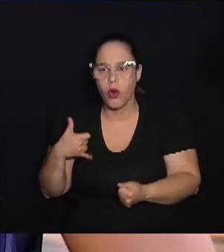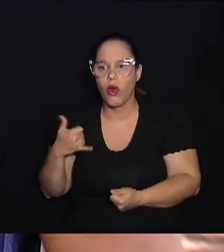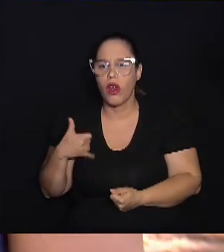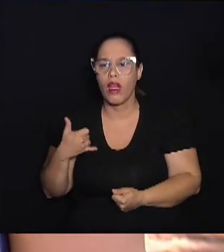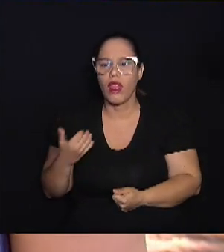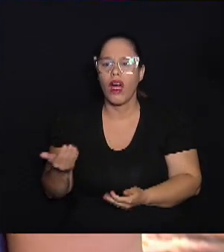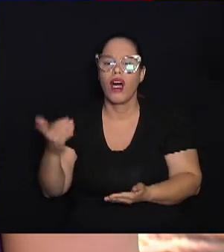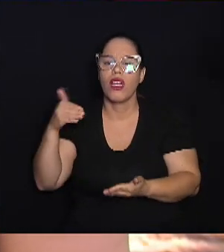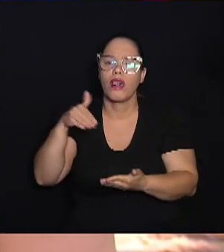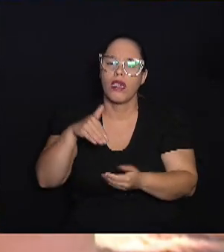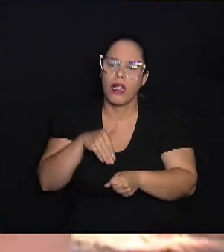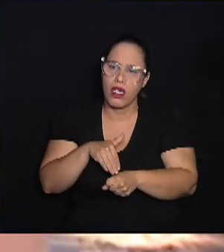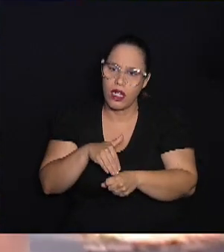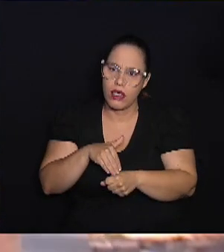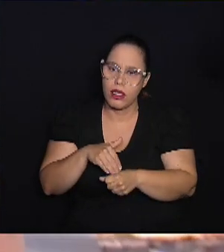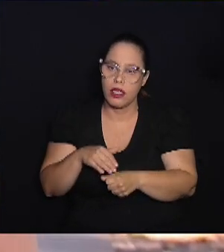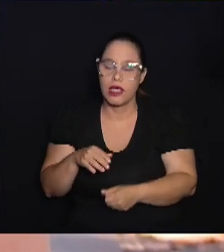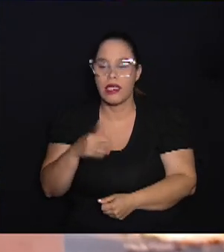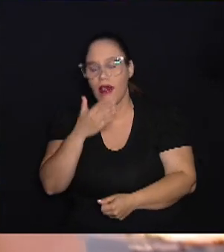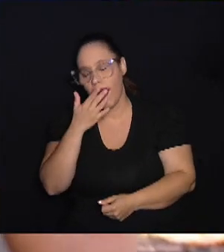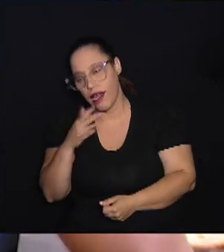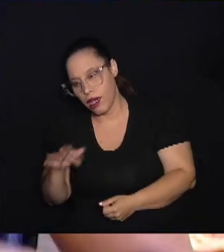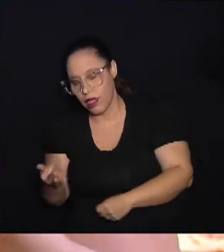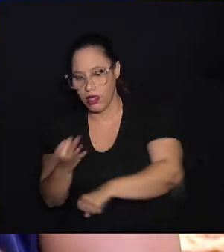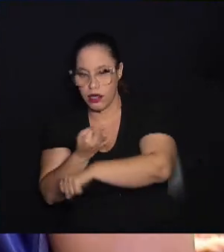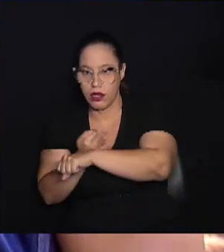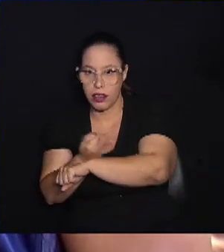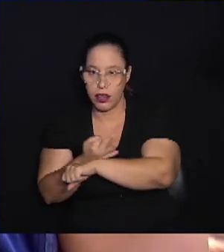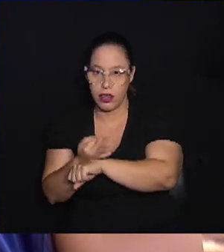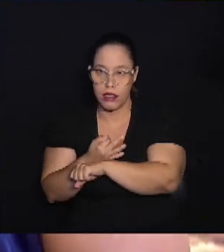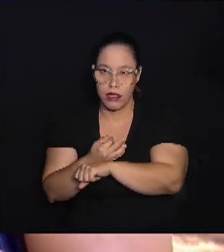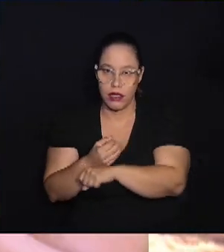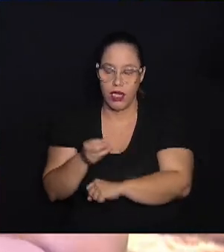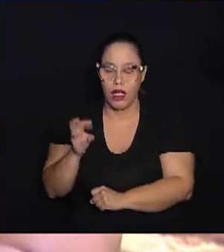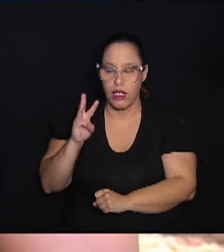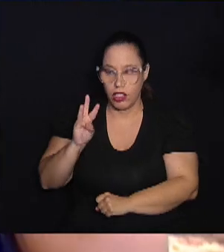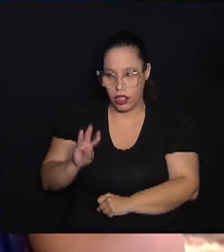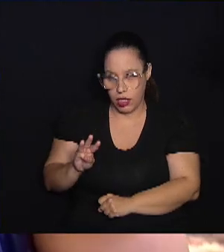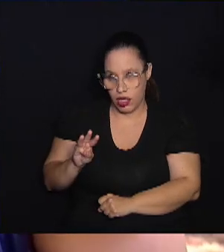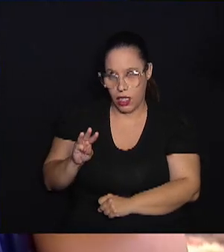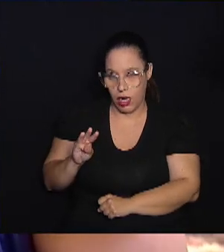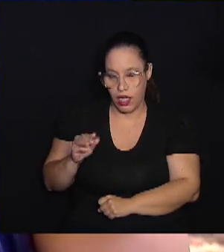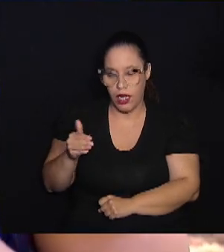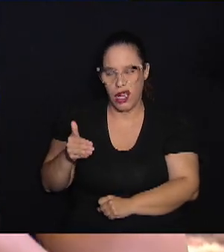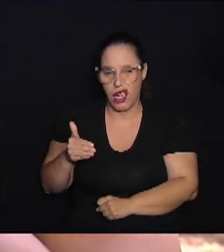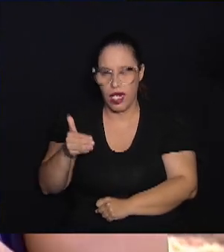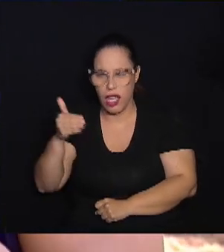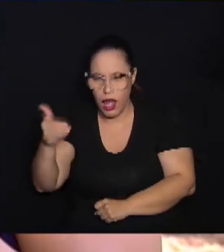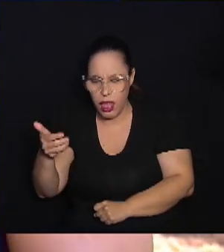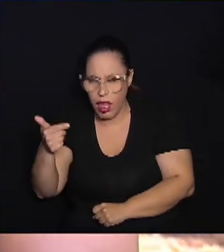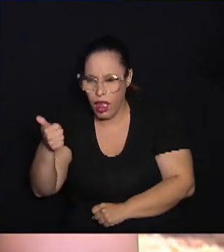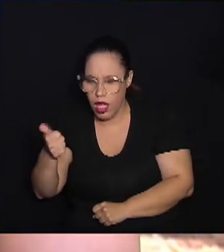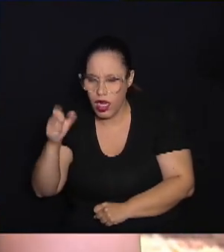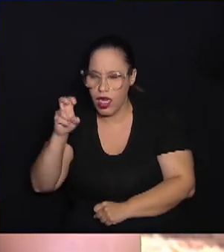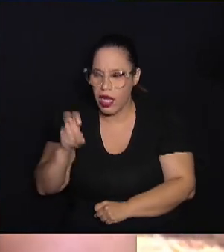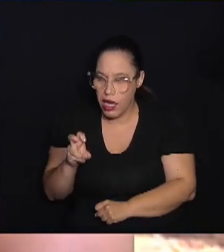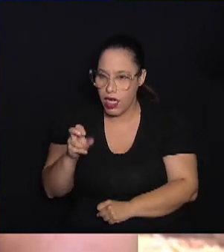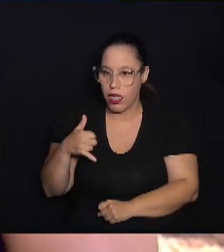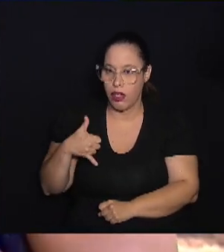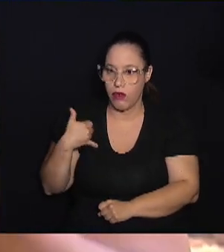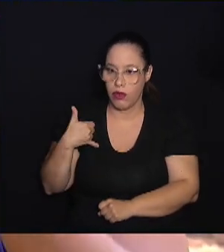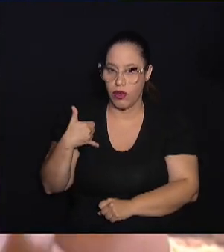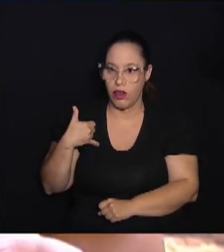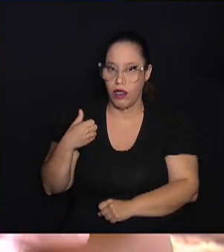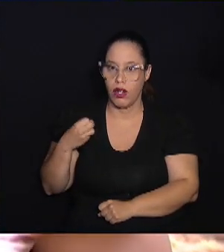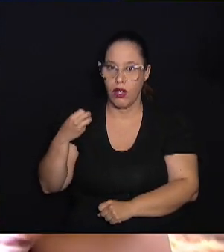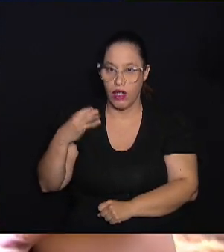mãe que quiser deixar a criançada aqui no momento das férias? De 3 a 15 anos. 3, 4 e